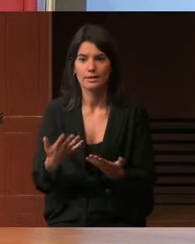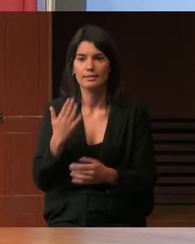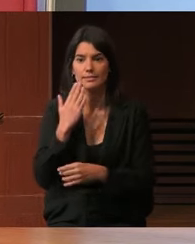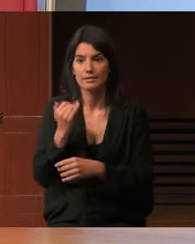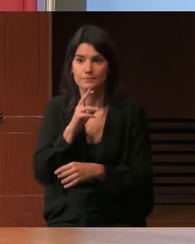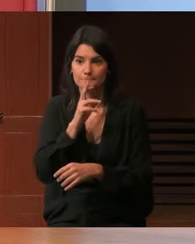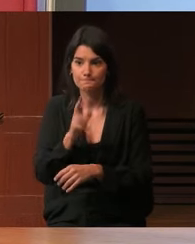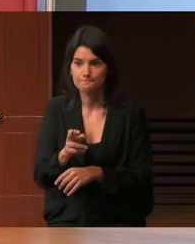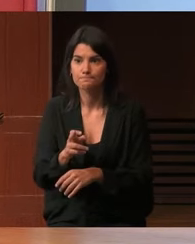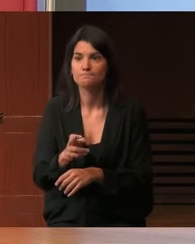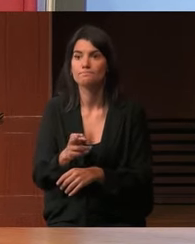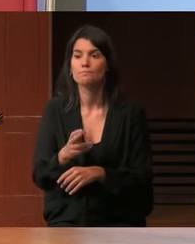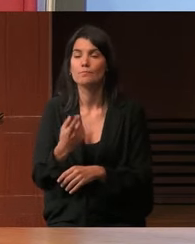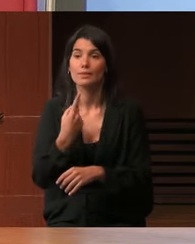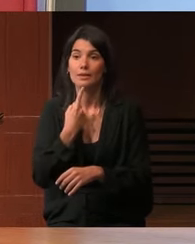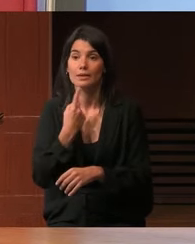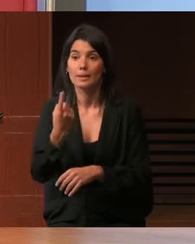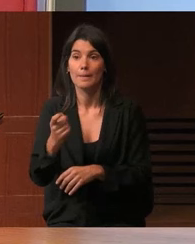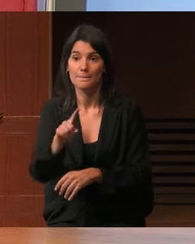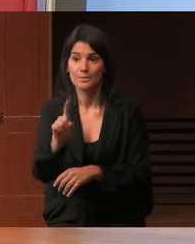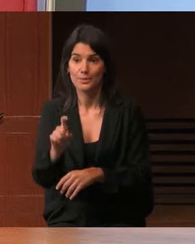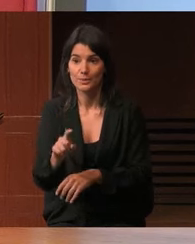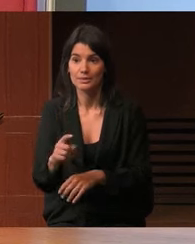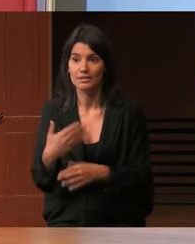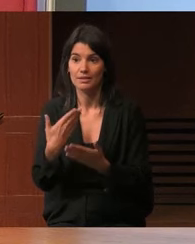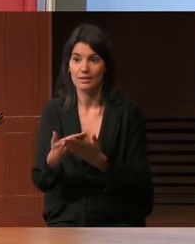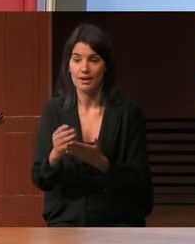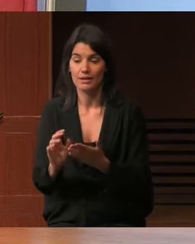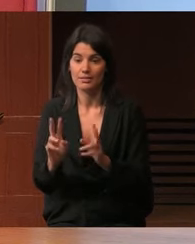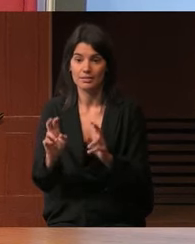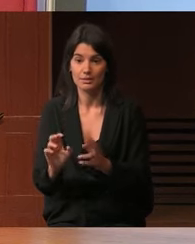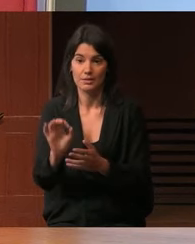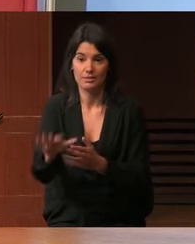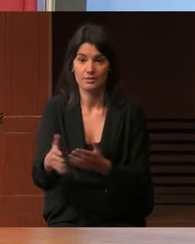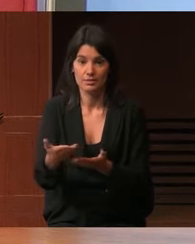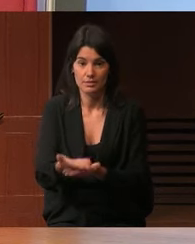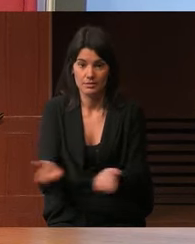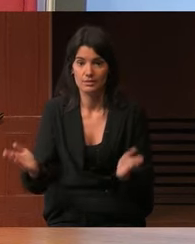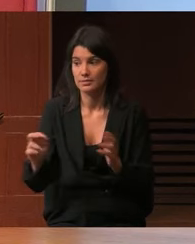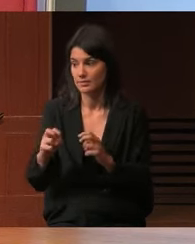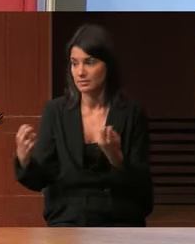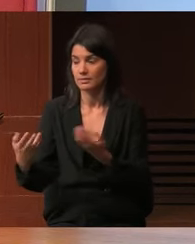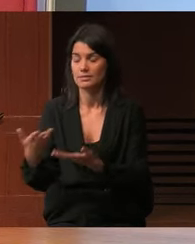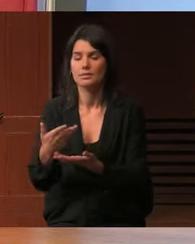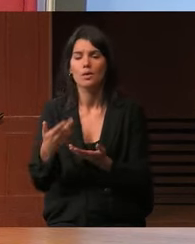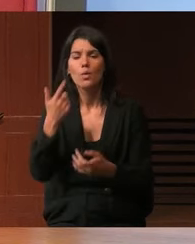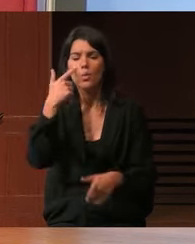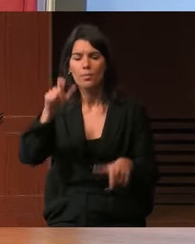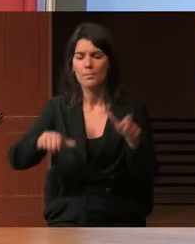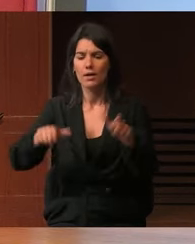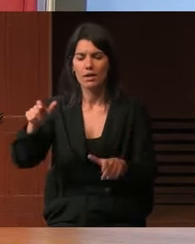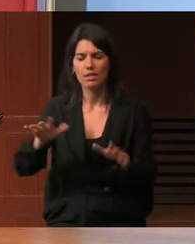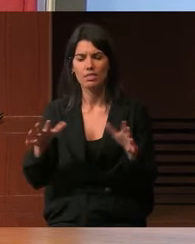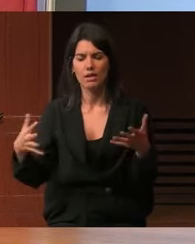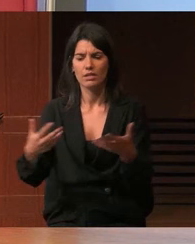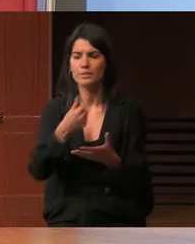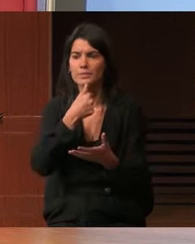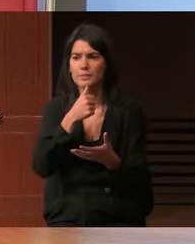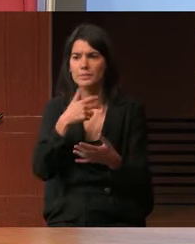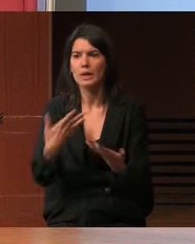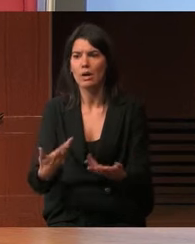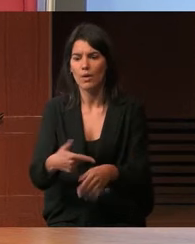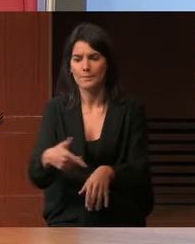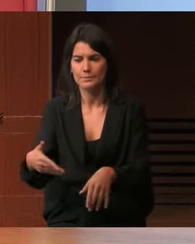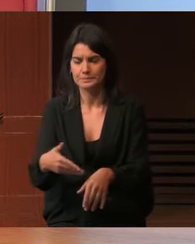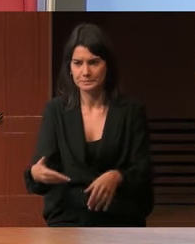responder à pergunta que dá o mote a esta mesa redonda, que lugar para a humanidade neste presente em